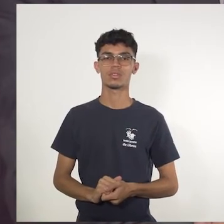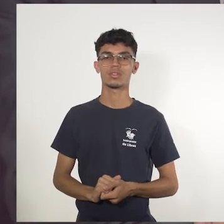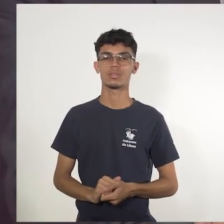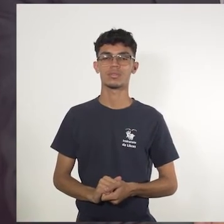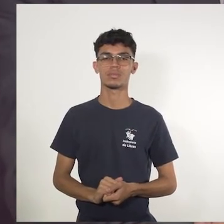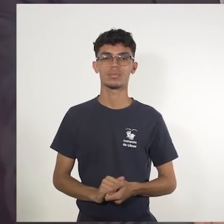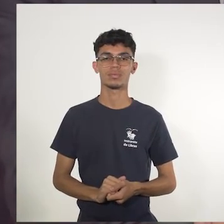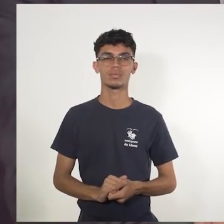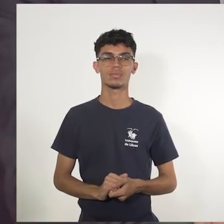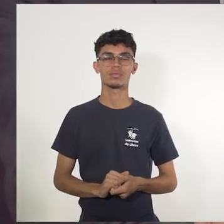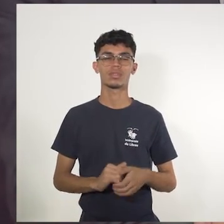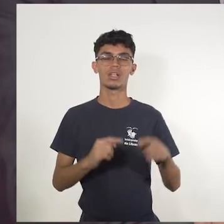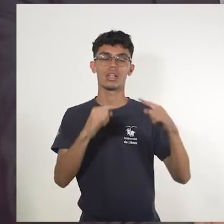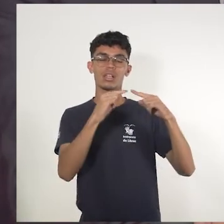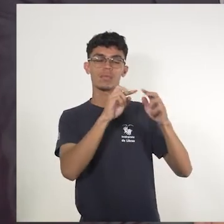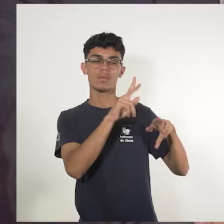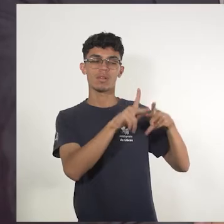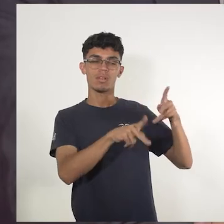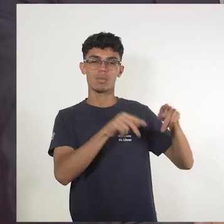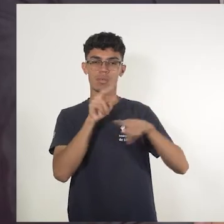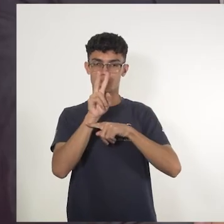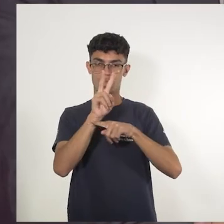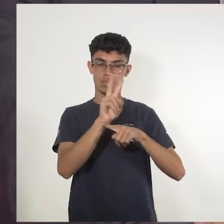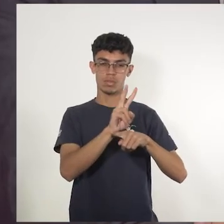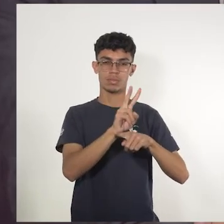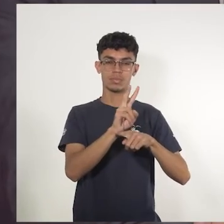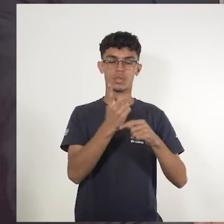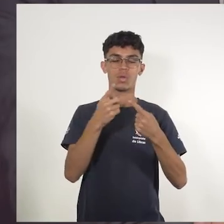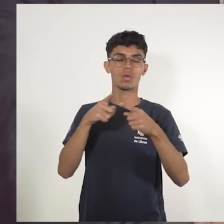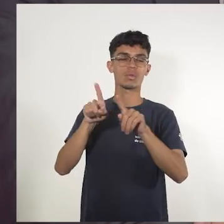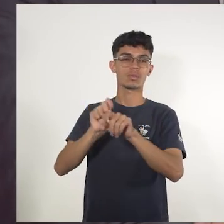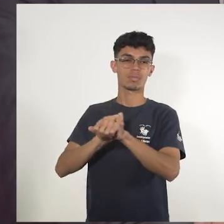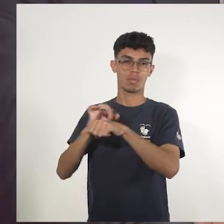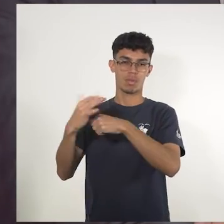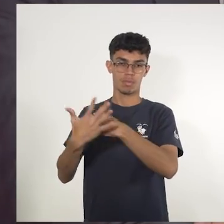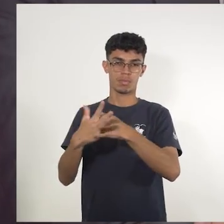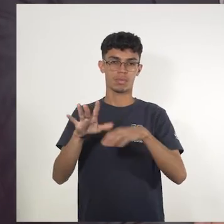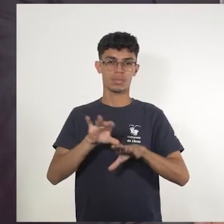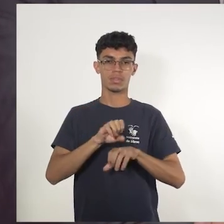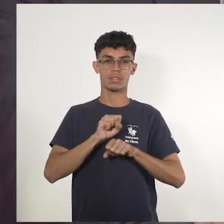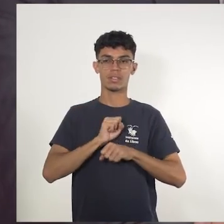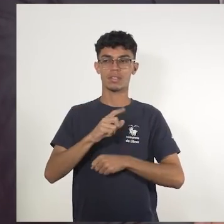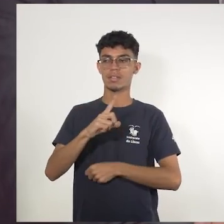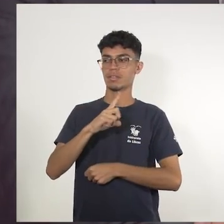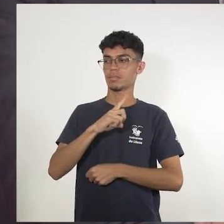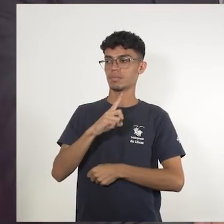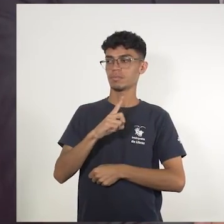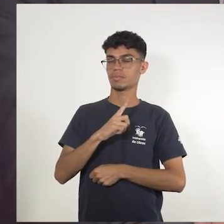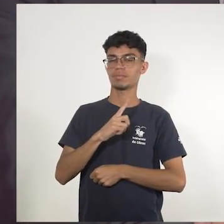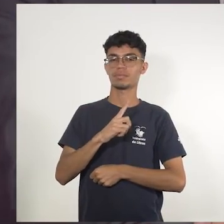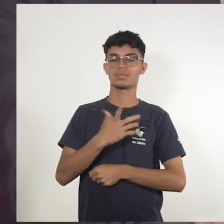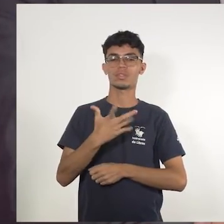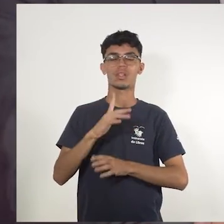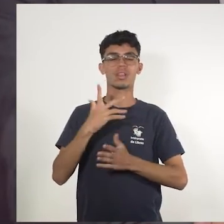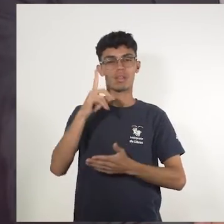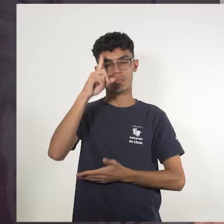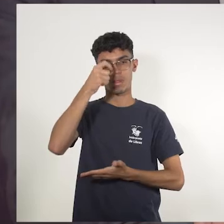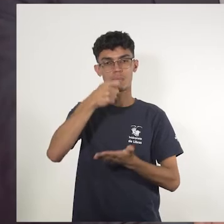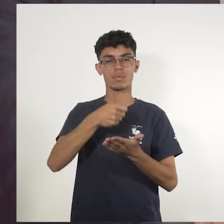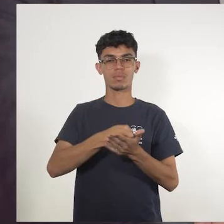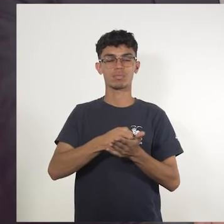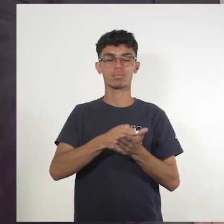à defesa da população contra a Covid-19, várias menções, várias determinações que